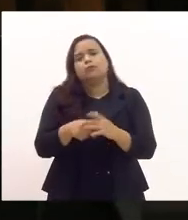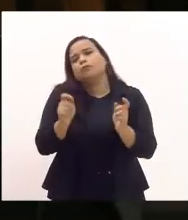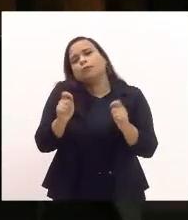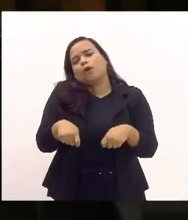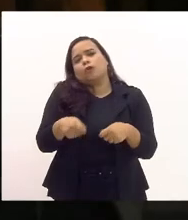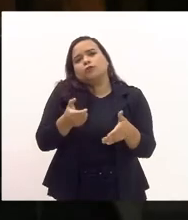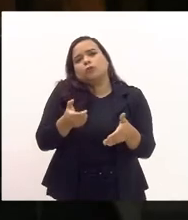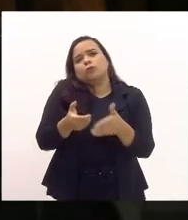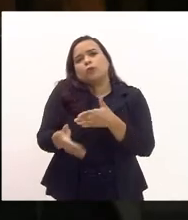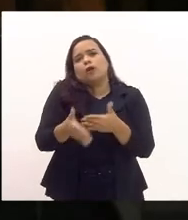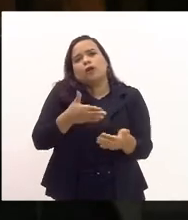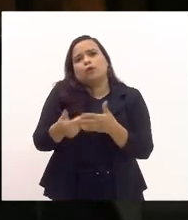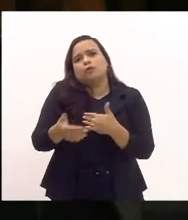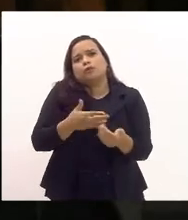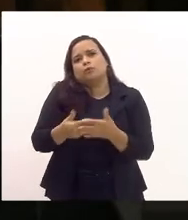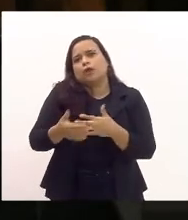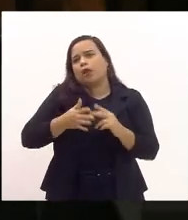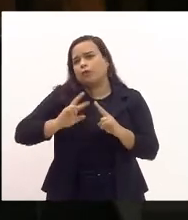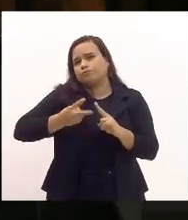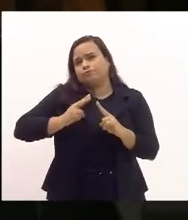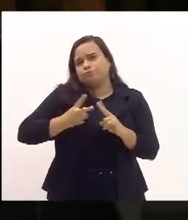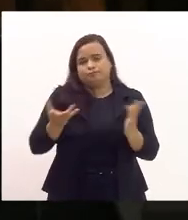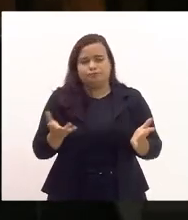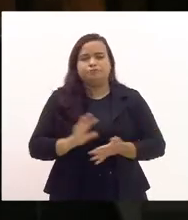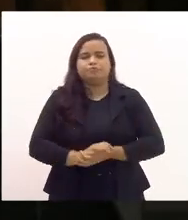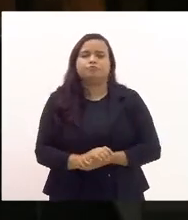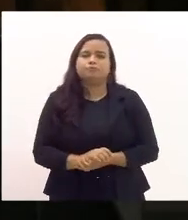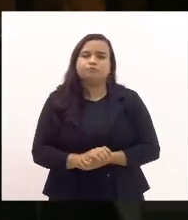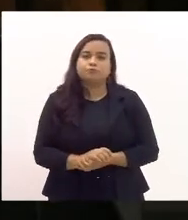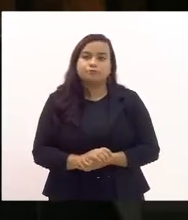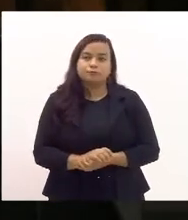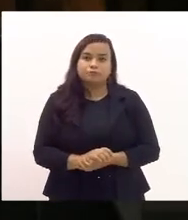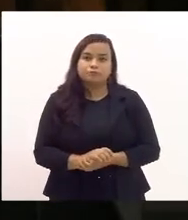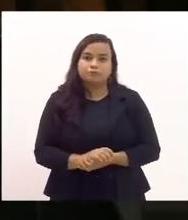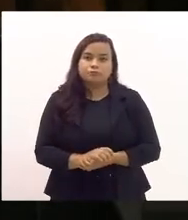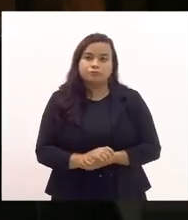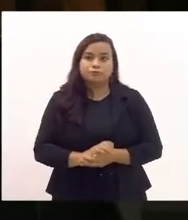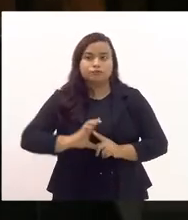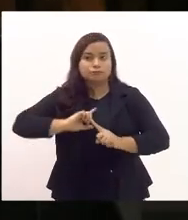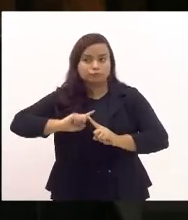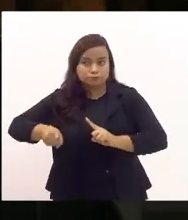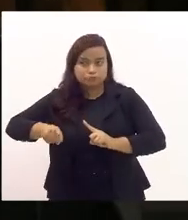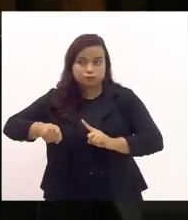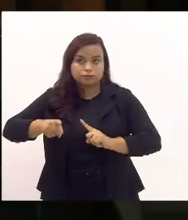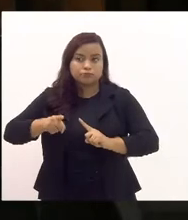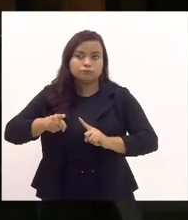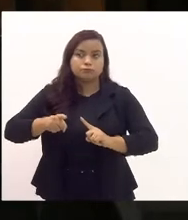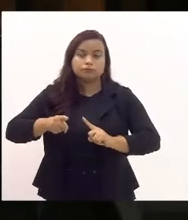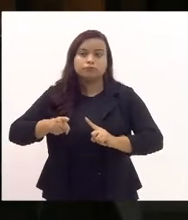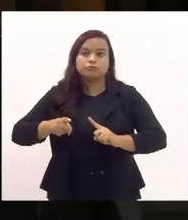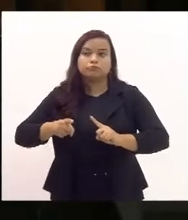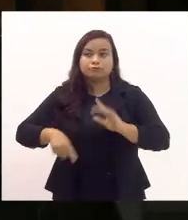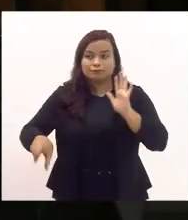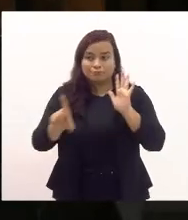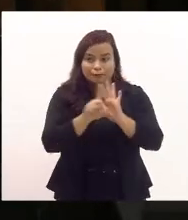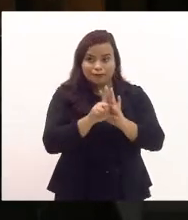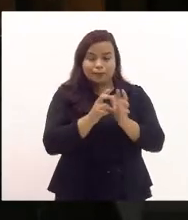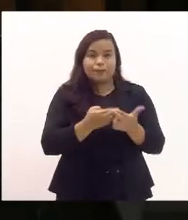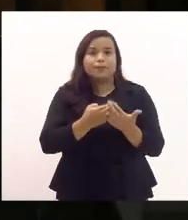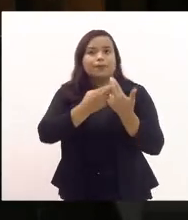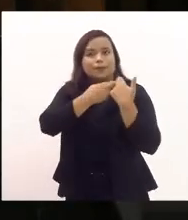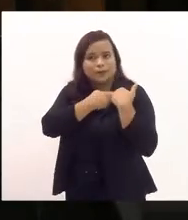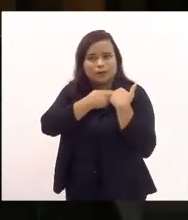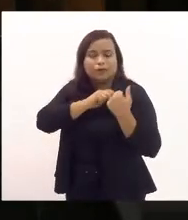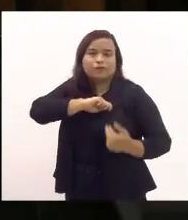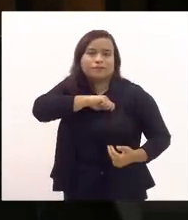qualquer hipótese é a proibição da lei de responsabilidade